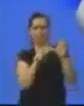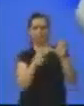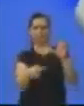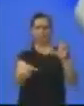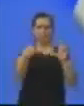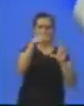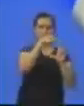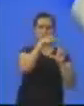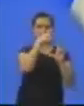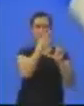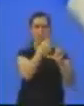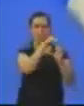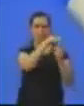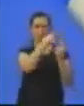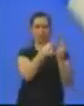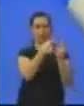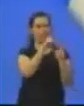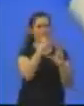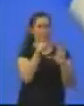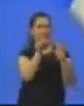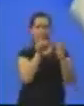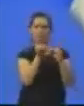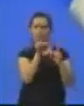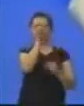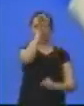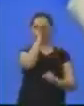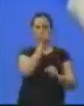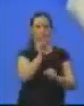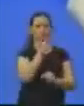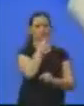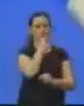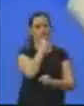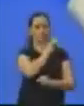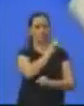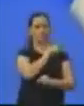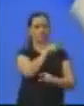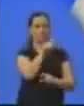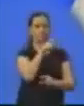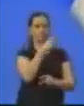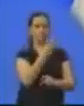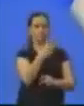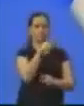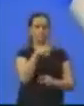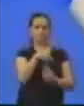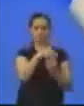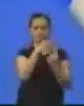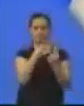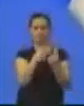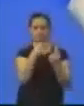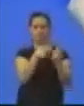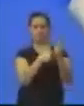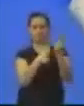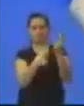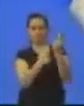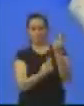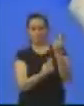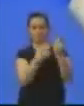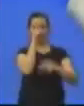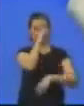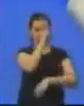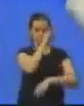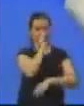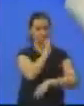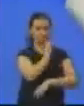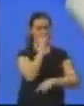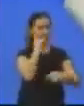não tenho a tangente para x igual a π sobre 2, nem para x igual a 3π sobre 2. São aqueles dois que davam paralelos ao eixo,